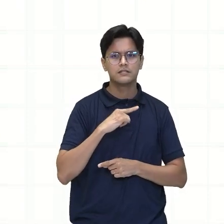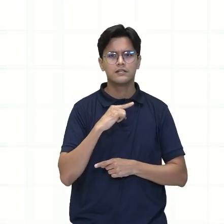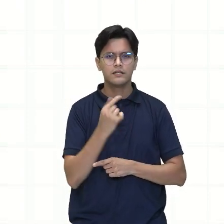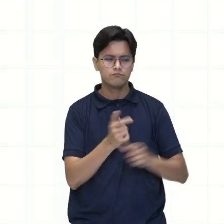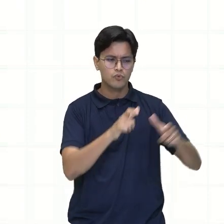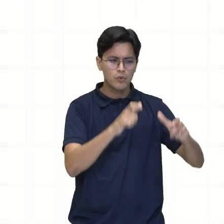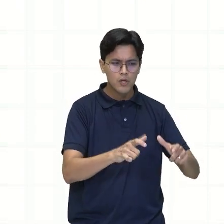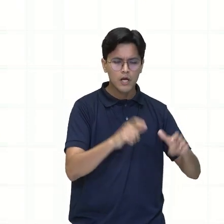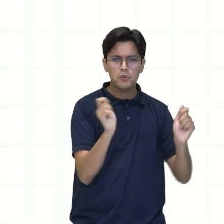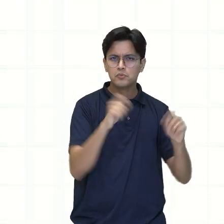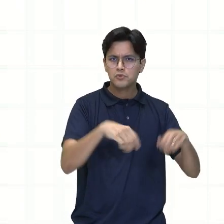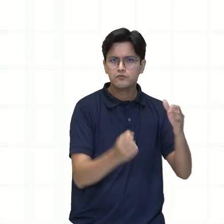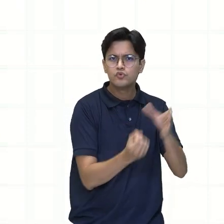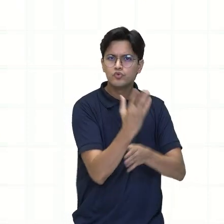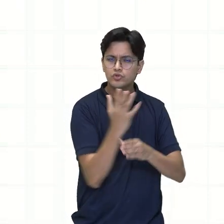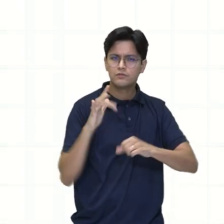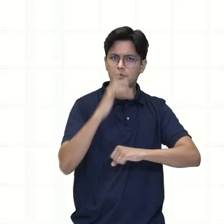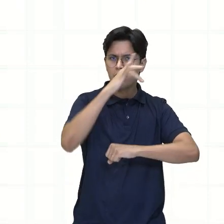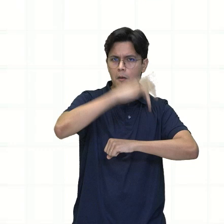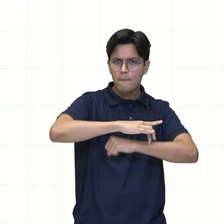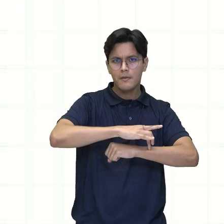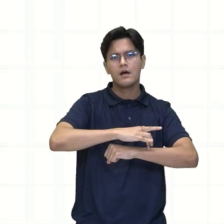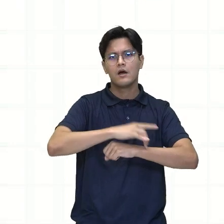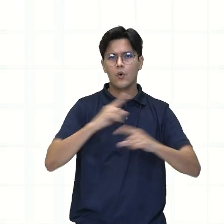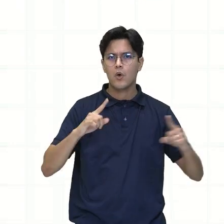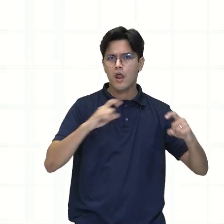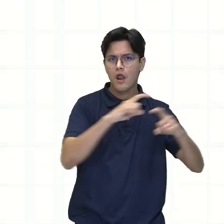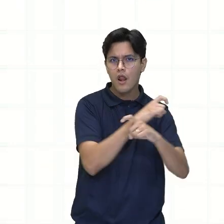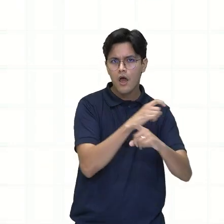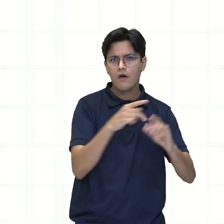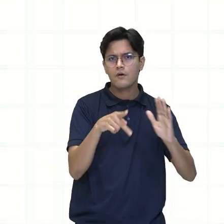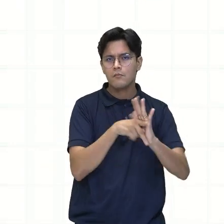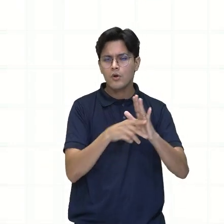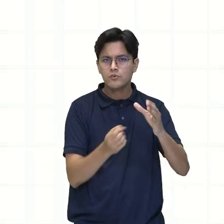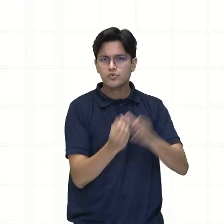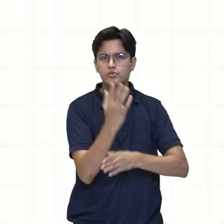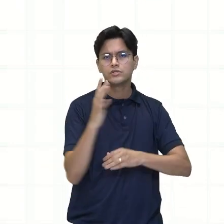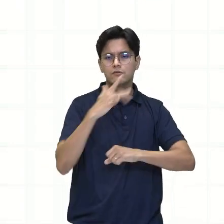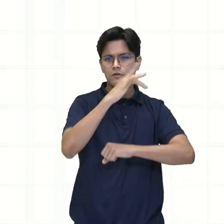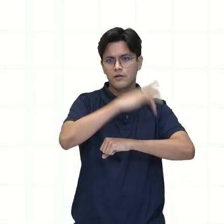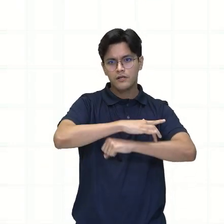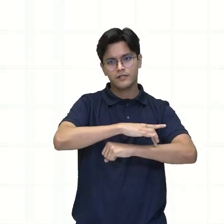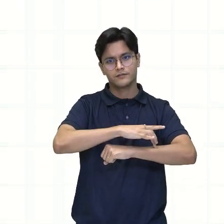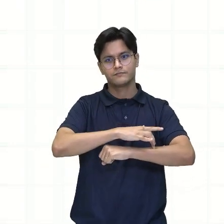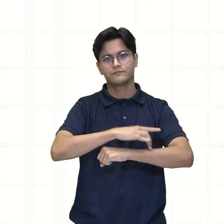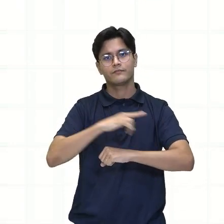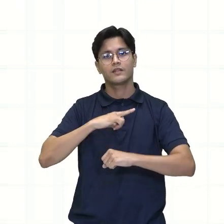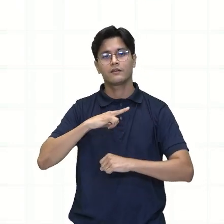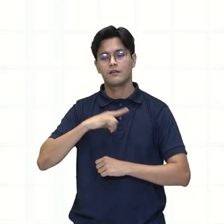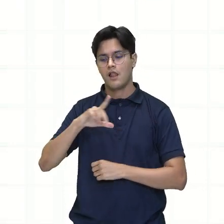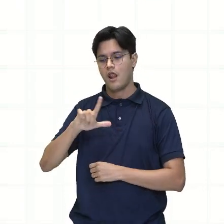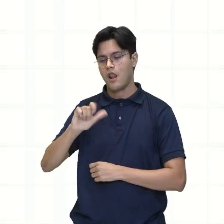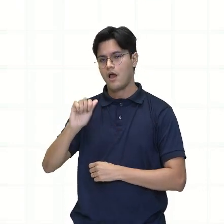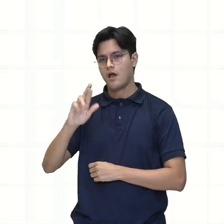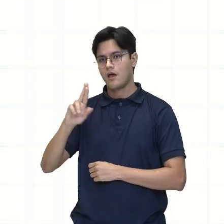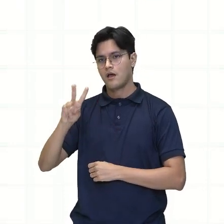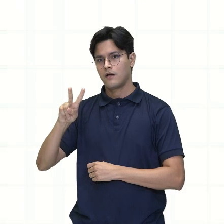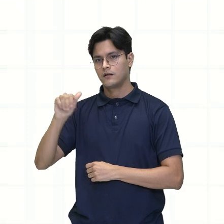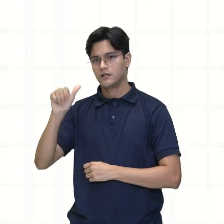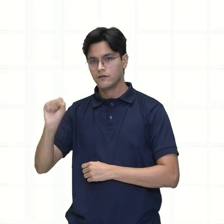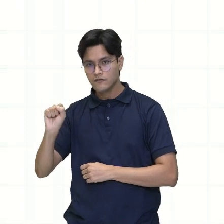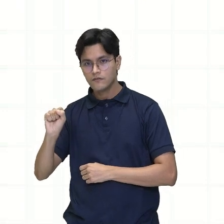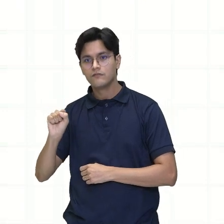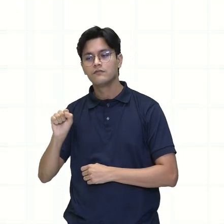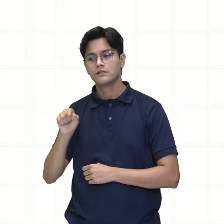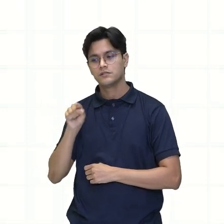de água que possa conter ali larvas desse mosquito, né? Elas são muito conhecidas, ficam bem ativas dentro da